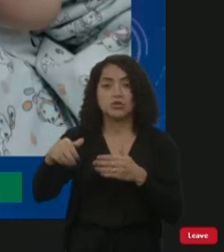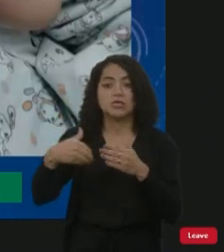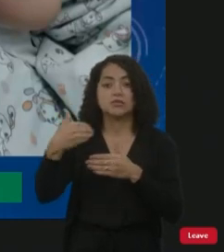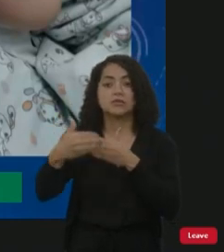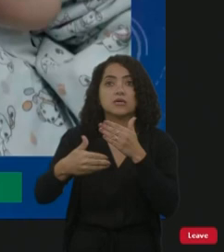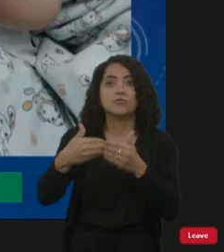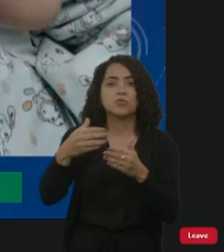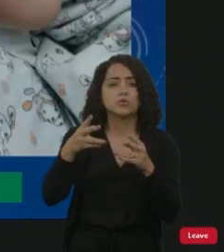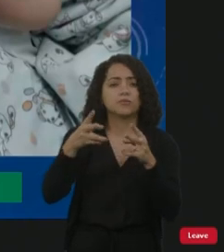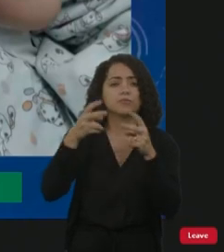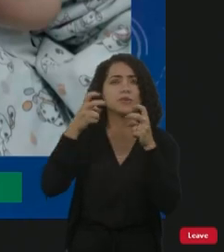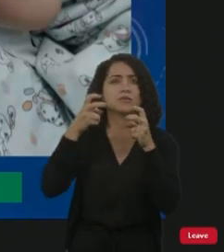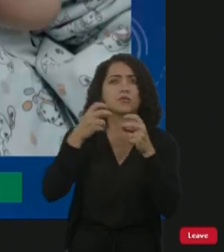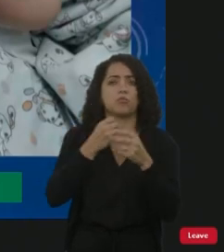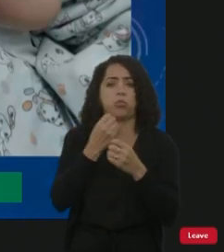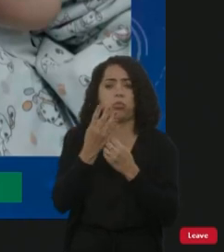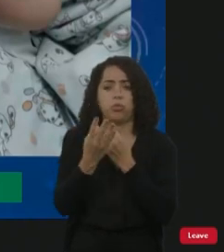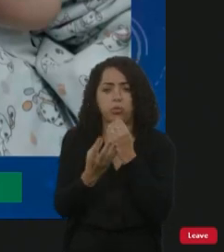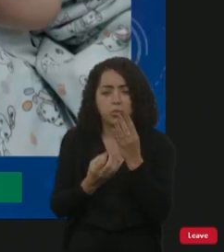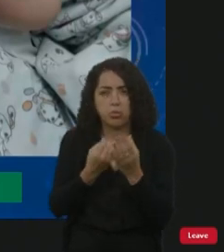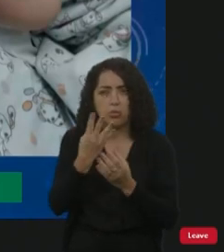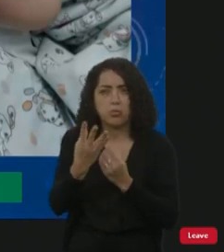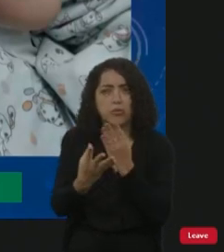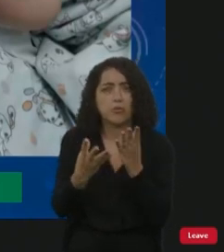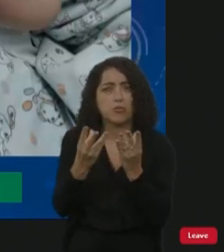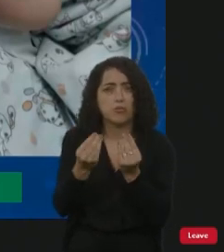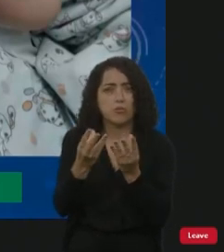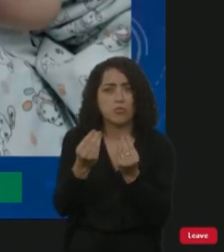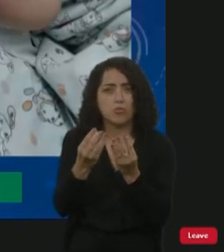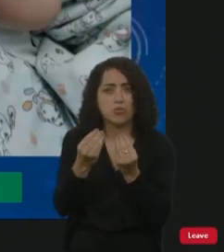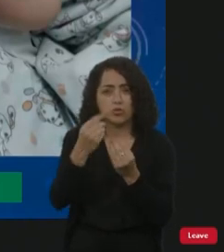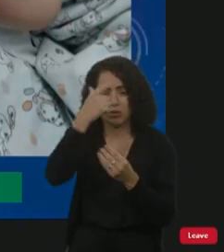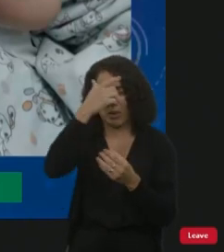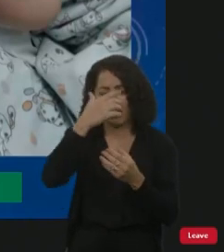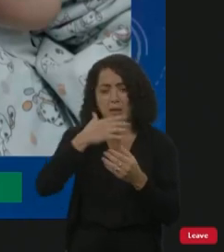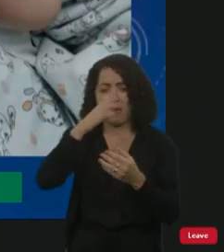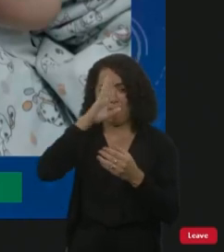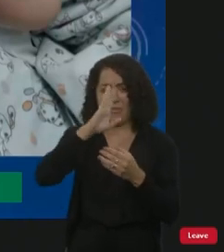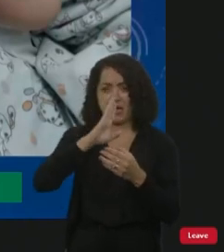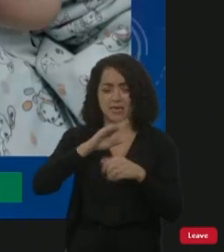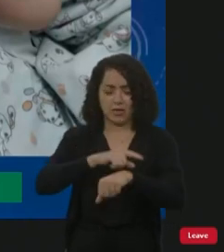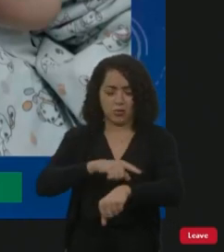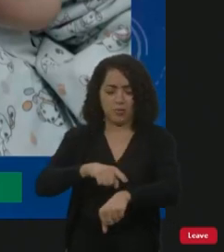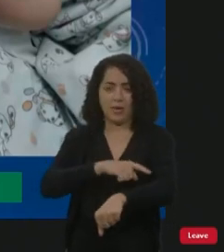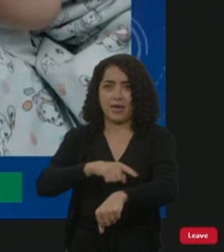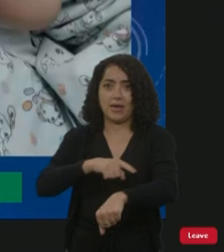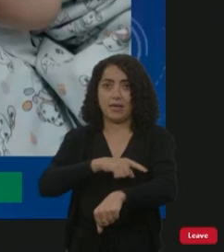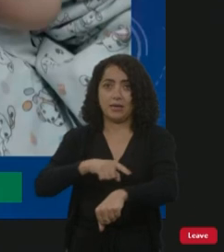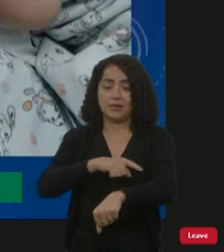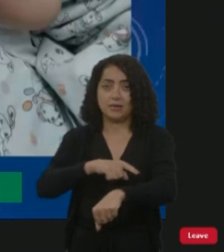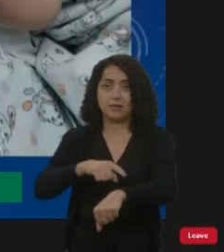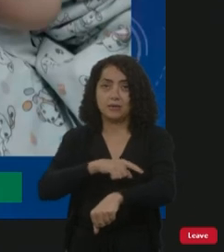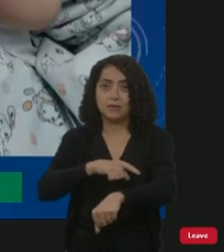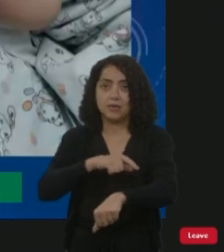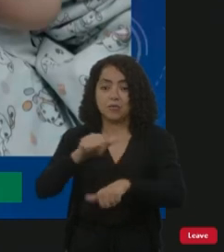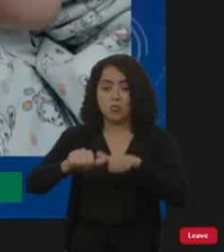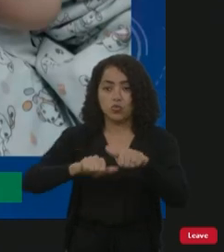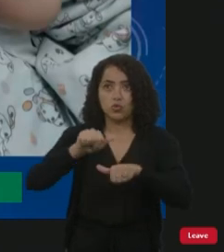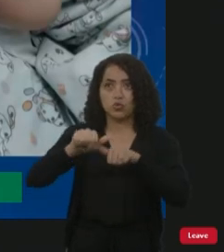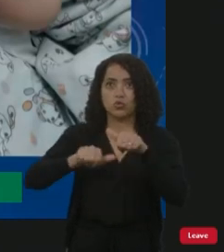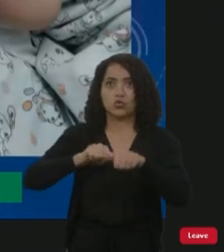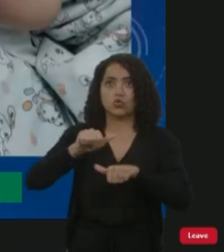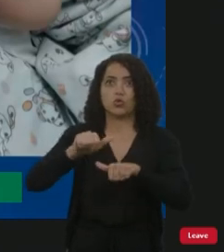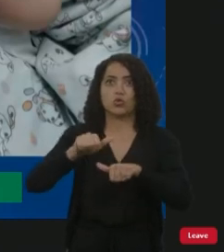notou que ele começou a vomitar bastante, ficou amarelão, teve uma icterícia, alteração da cor da urina e